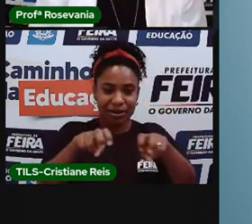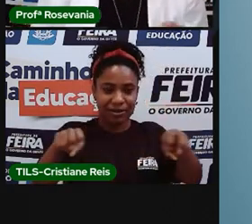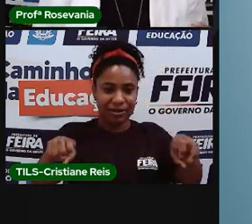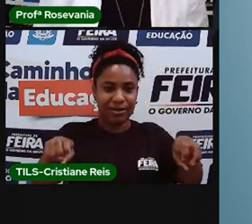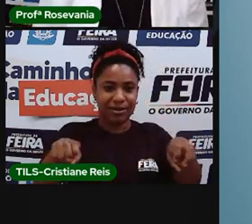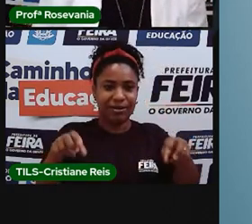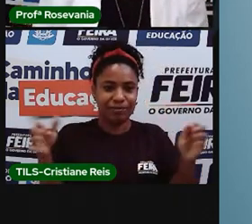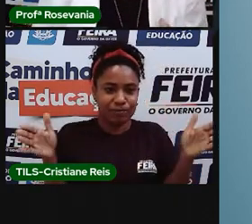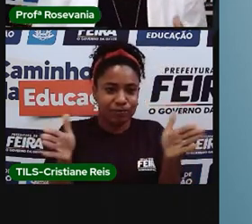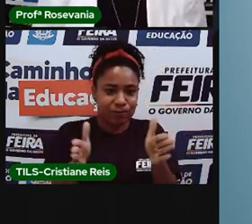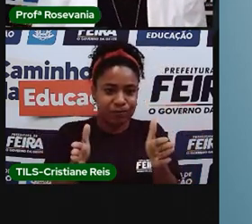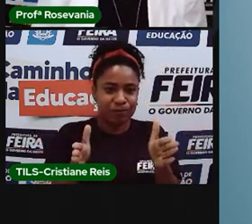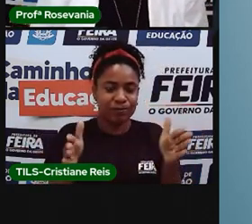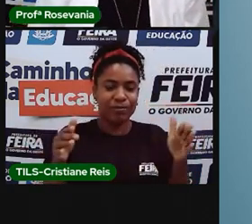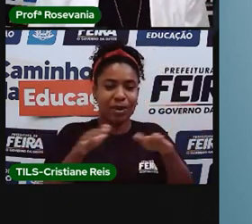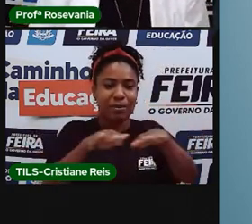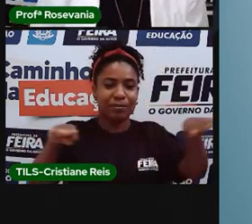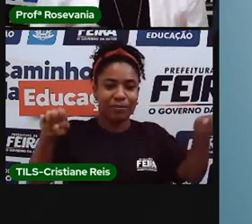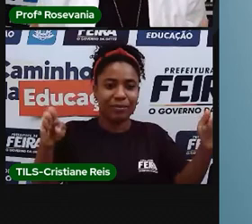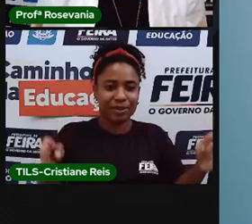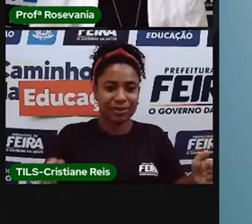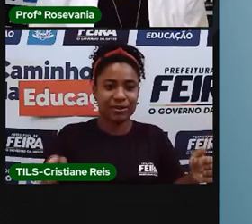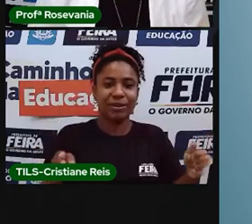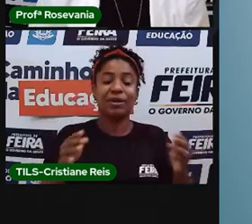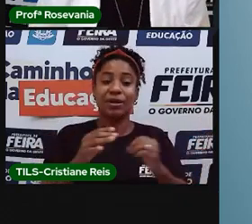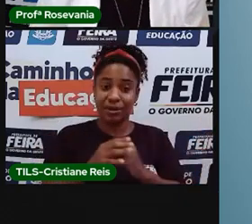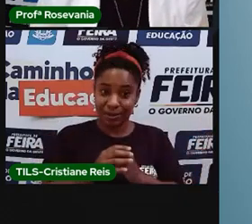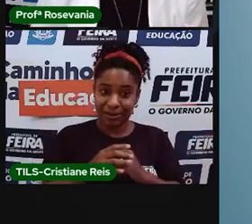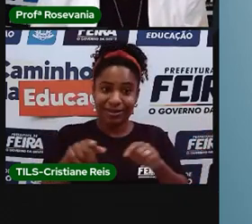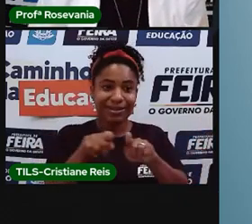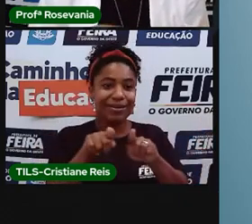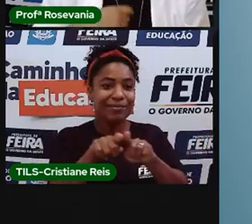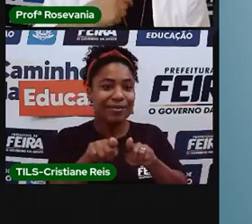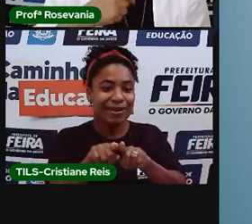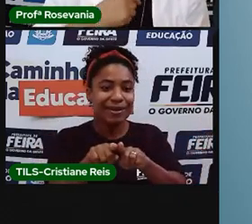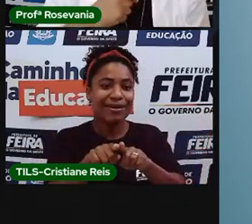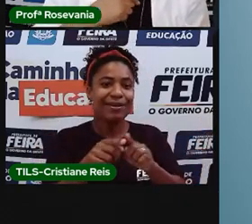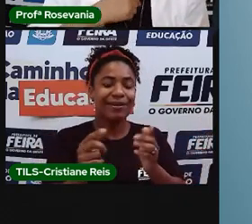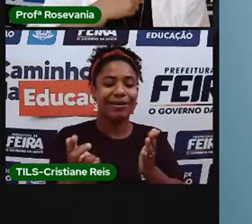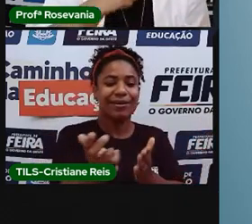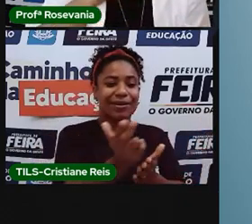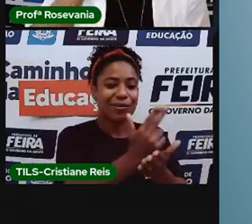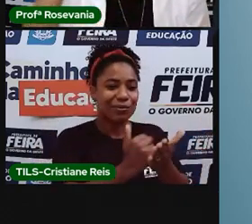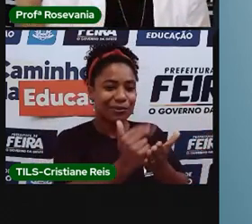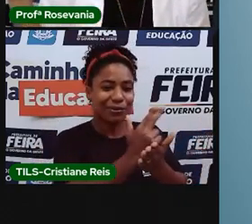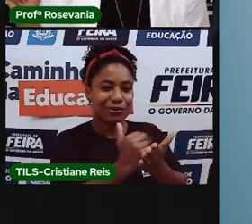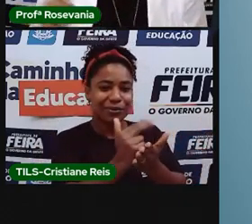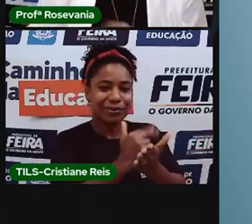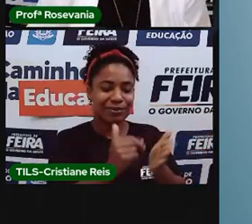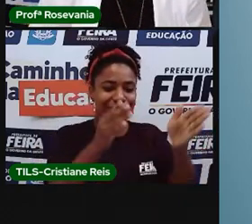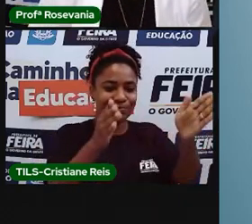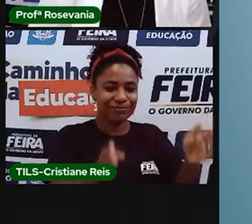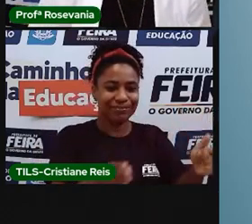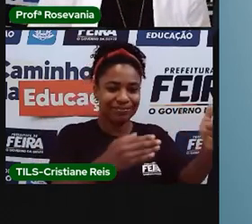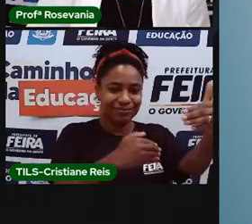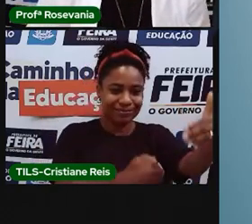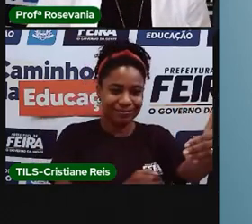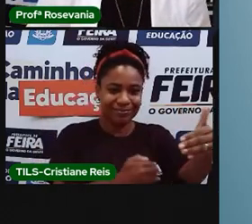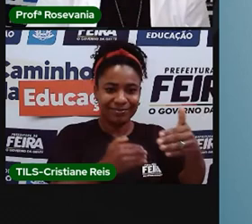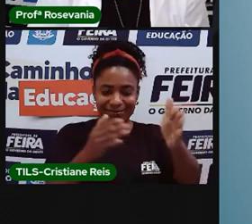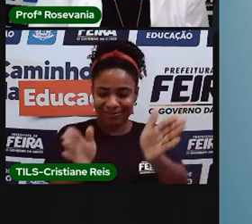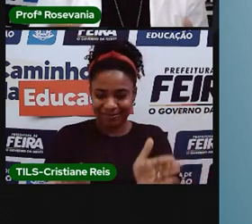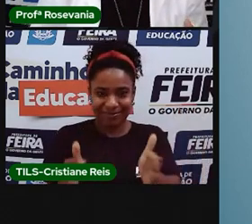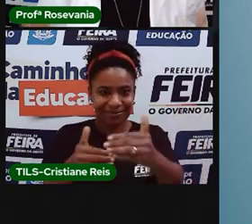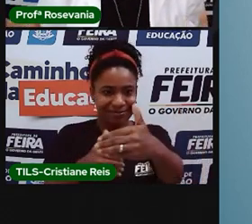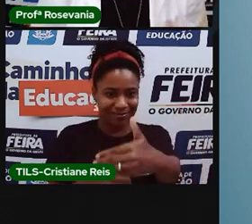caber no espaço aquela mesa ali. Os croquis são aqueles que a gente faz, né, para mostrar o caminho que a gente